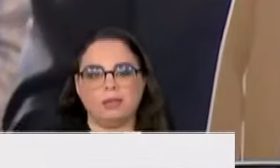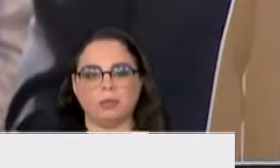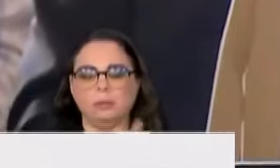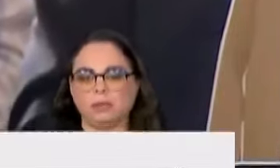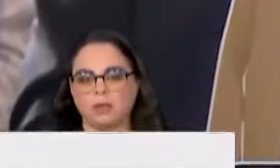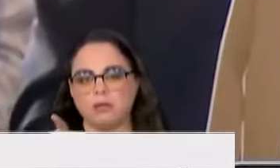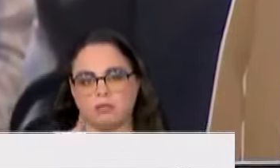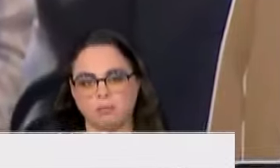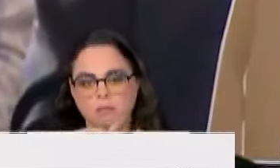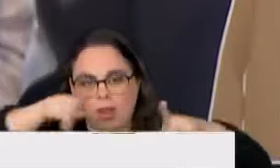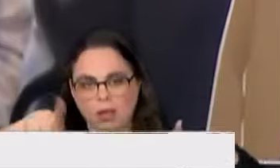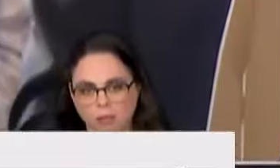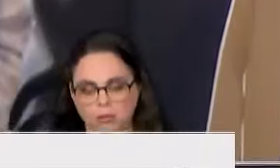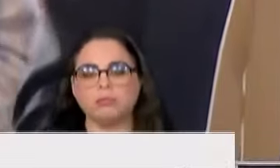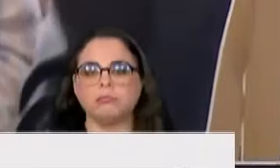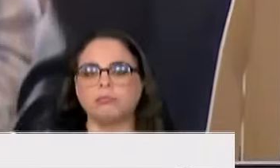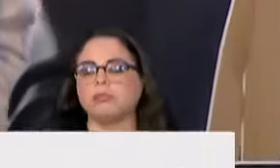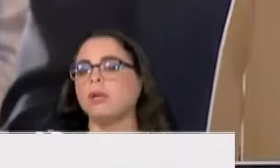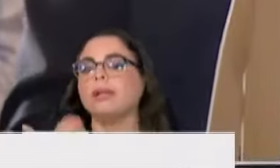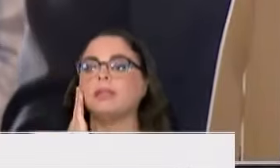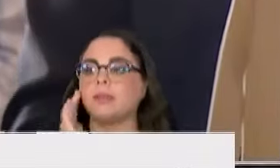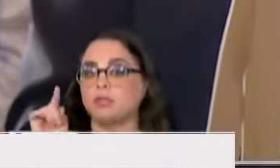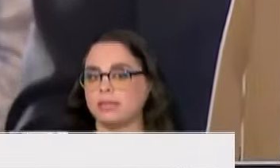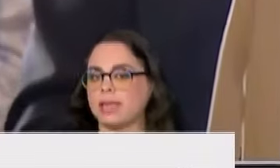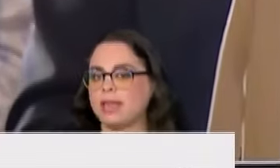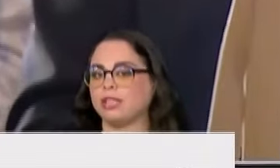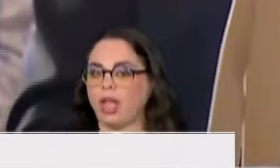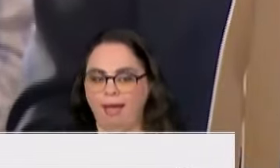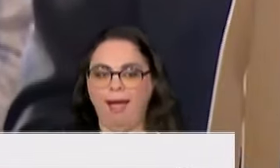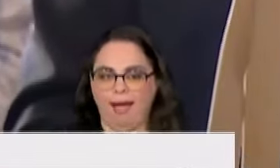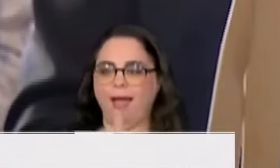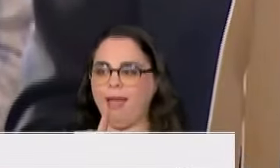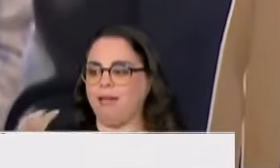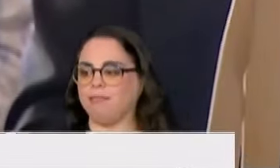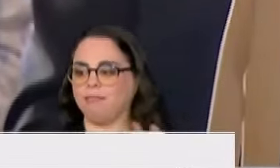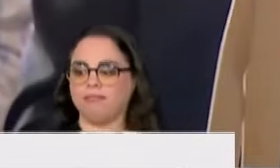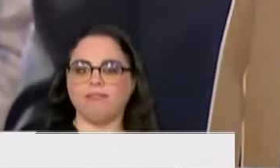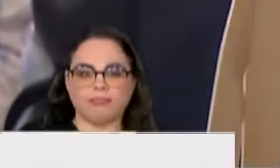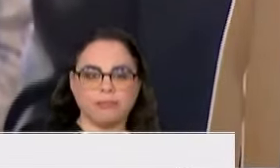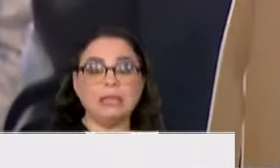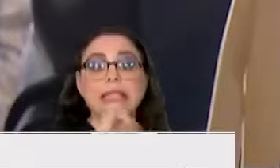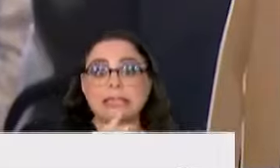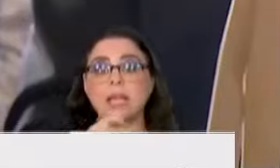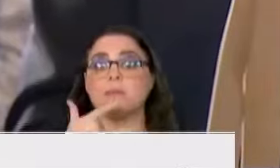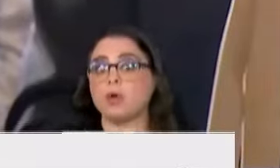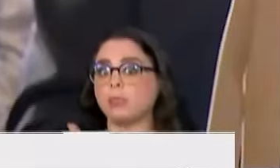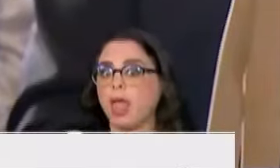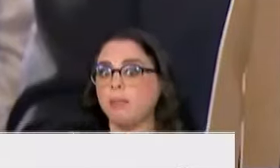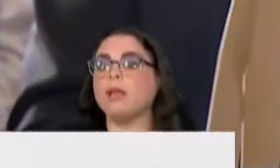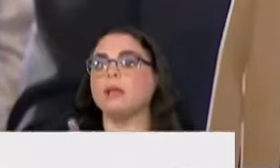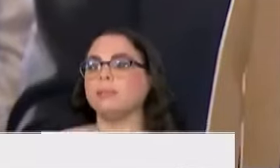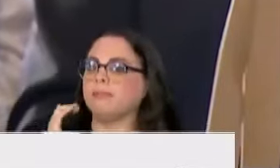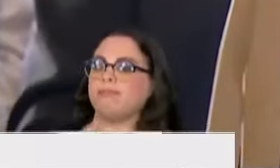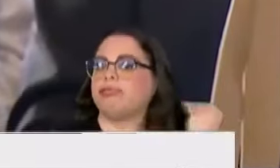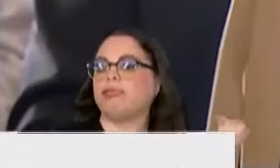Beirute? E também queria saber se existe um plano B para uma rota de fuga, uma vez que é bem